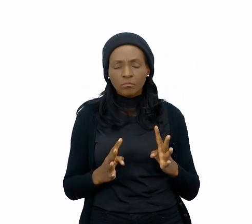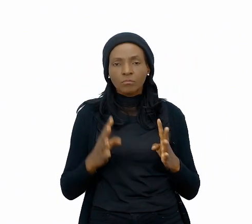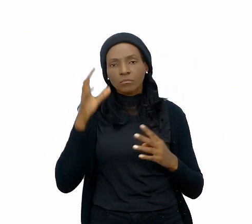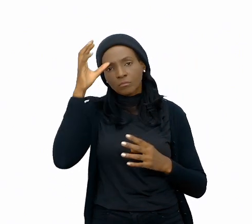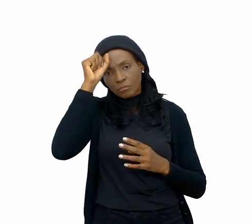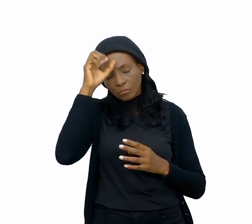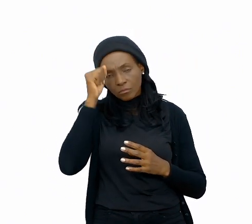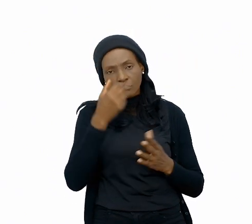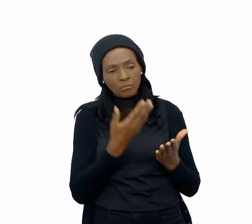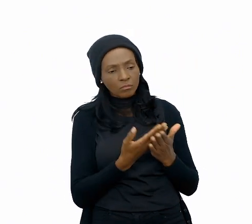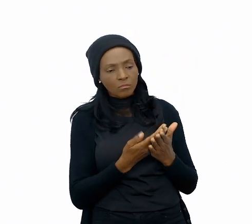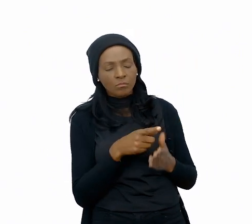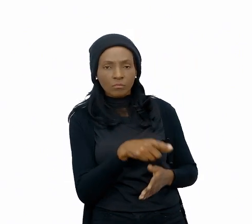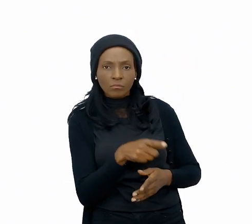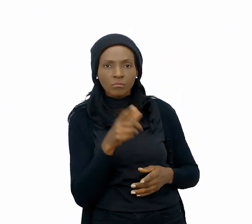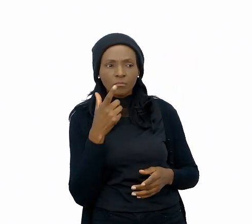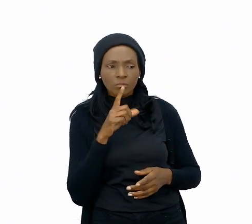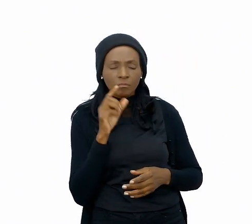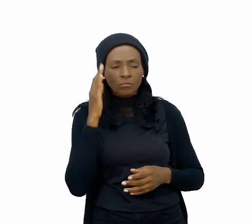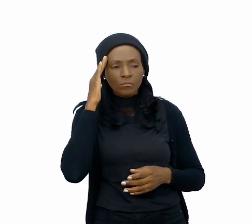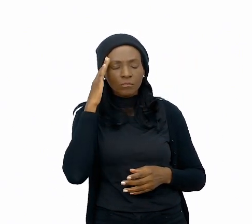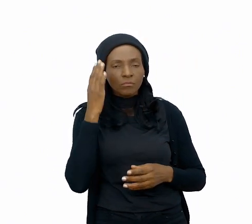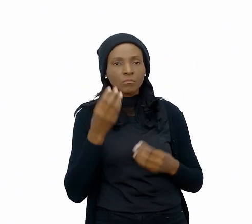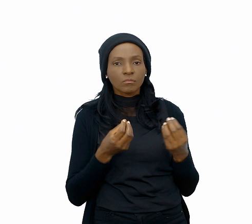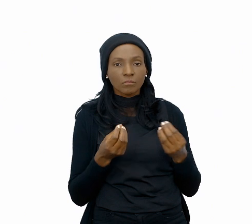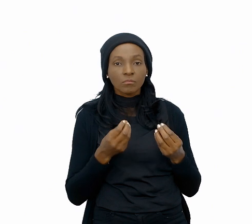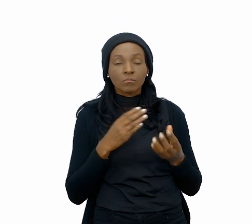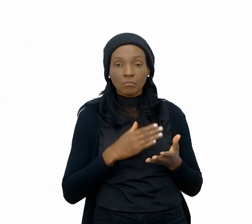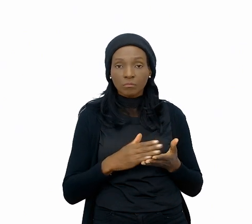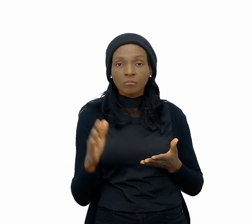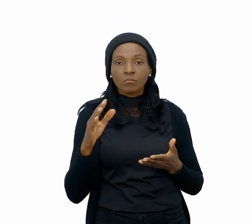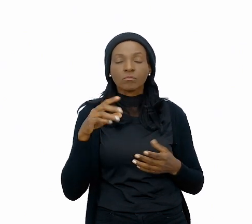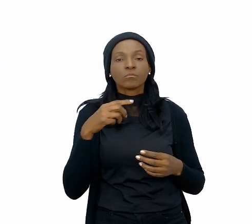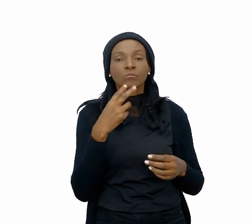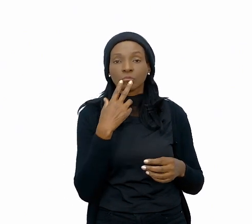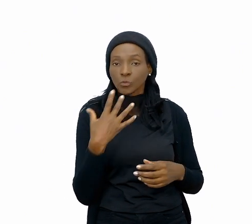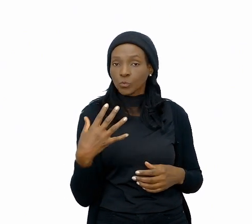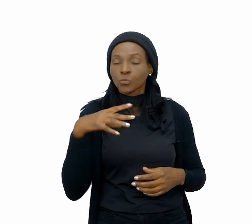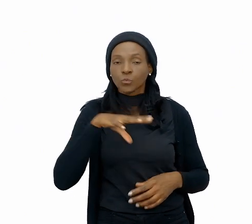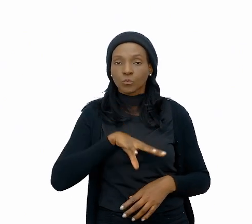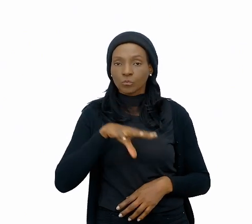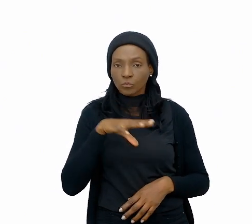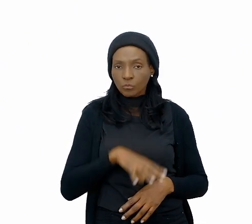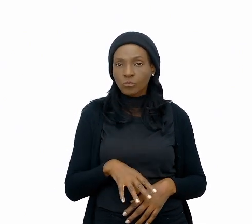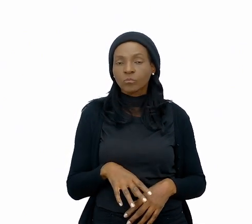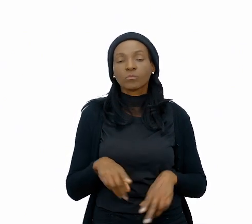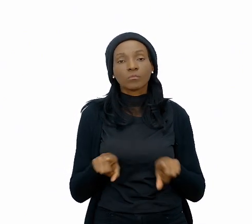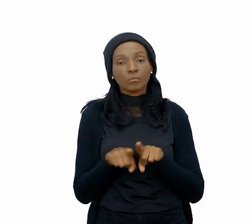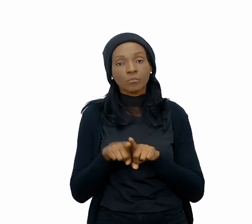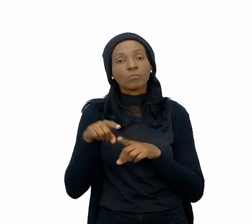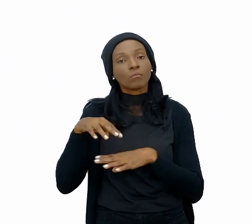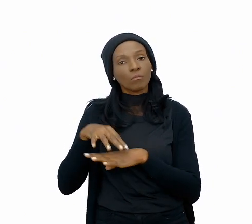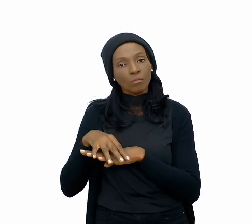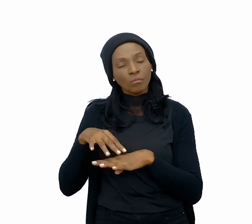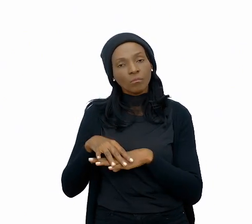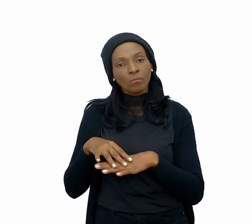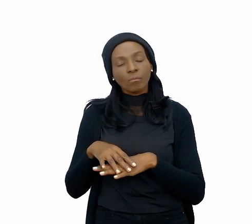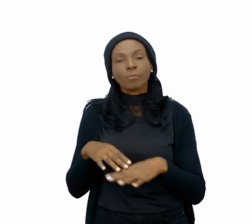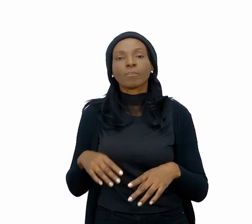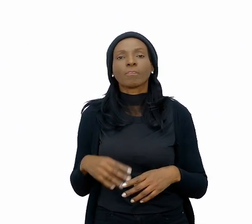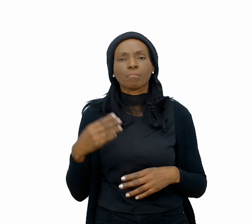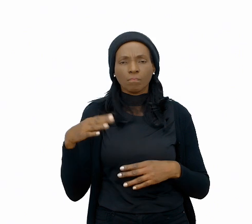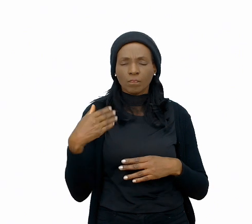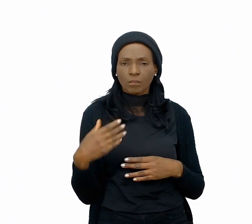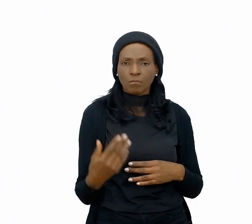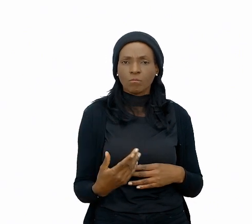dos estudantes. Então, isso partiu lá tanto em língua portuguesa quanto em matemática. E depois a